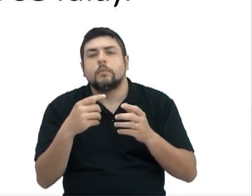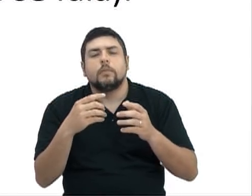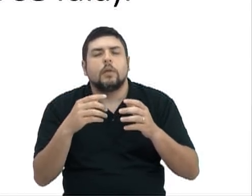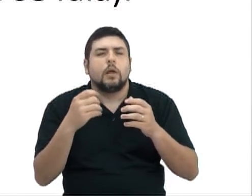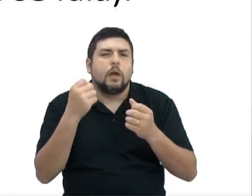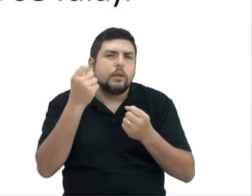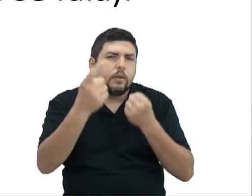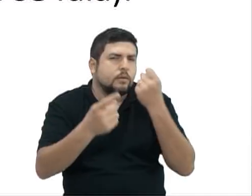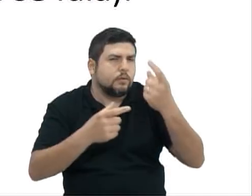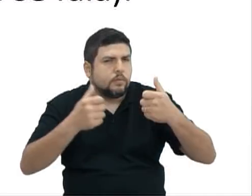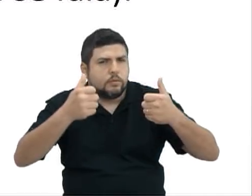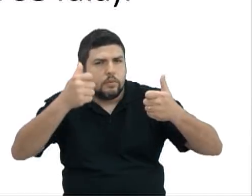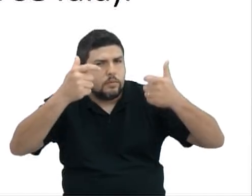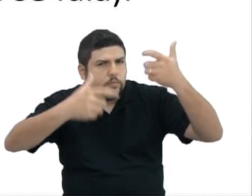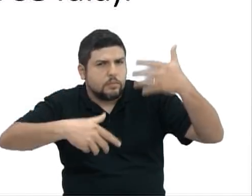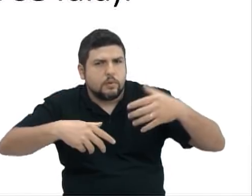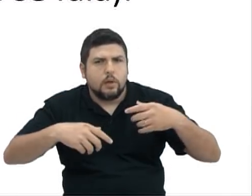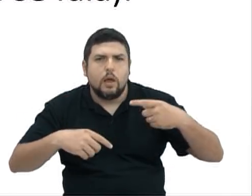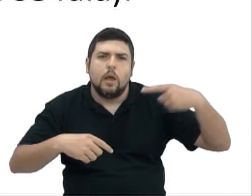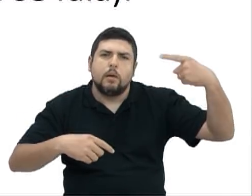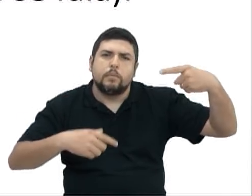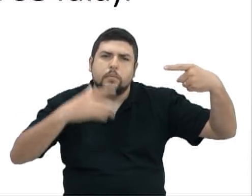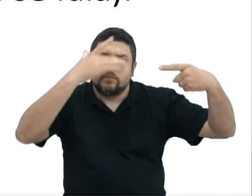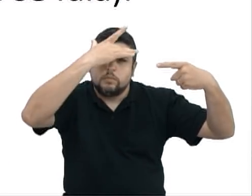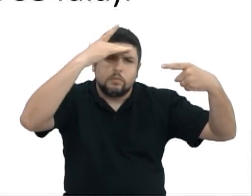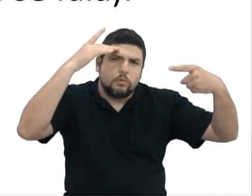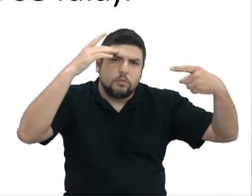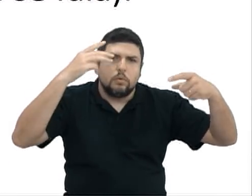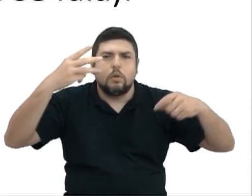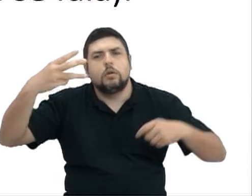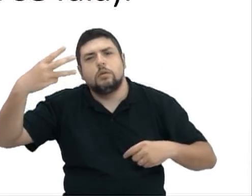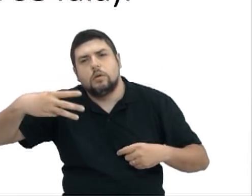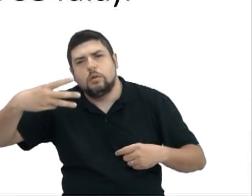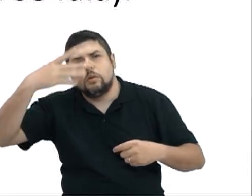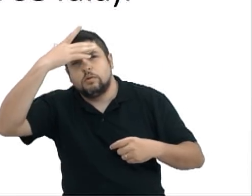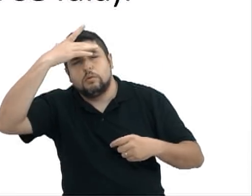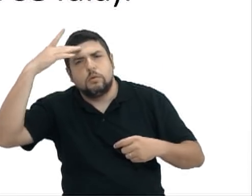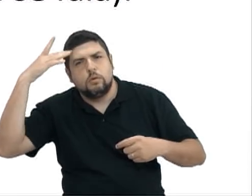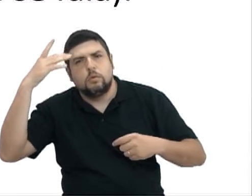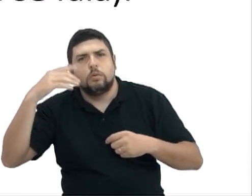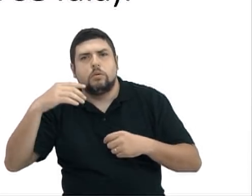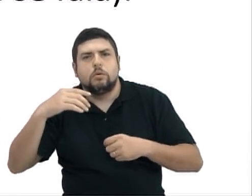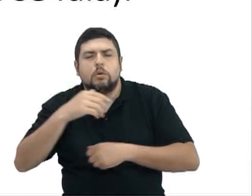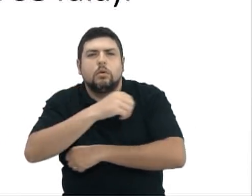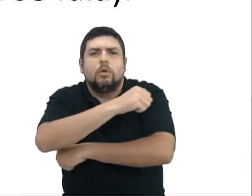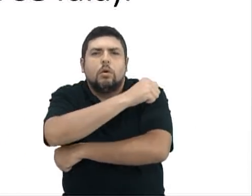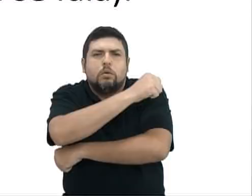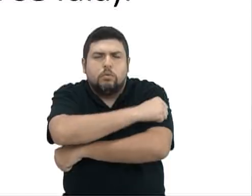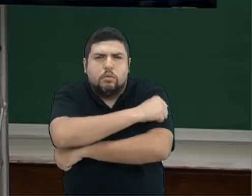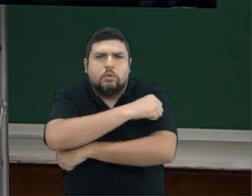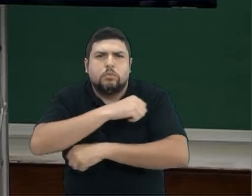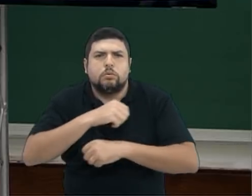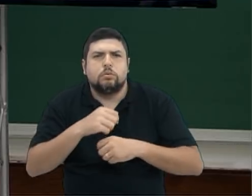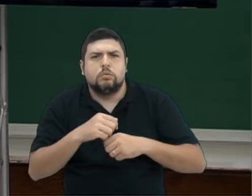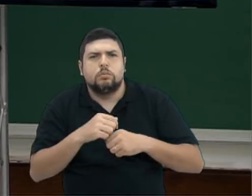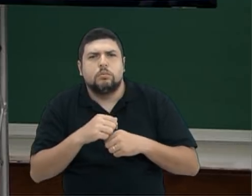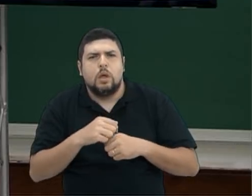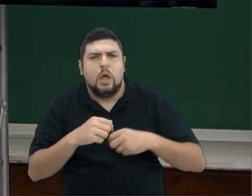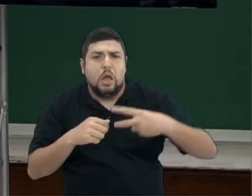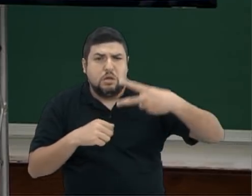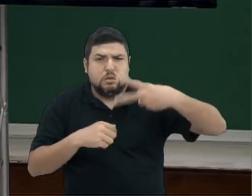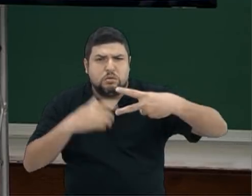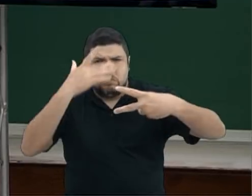explicando sobre o narrador em primeira pessoa e narrador em terceira pessoa, e o aluno ele diz assim: professor, não tem narrador em